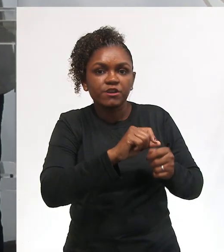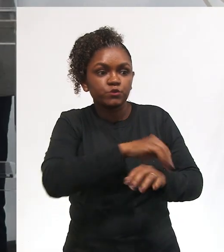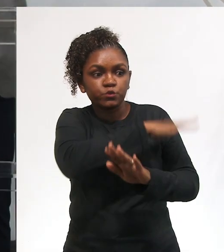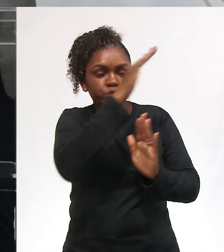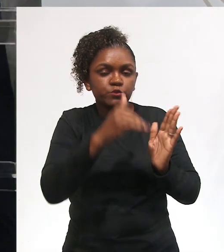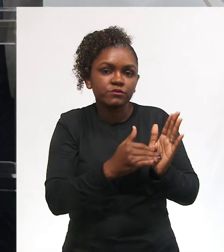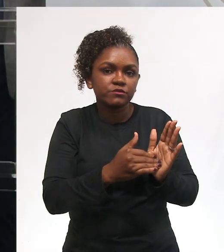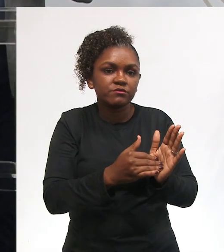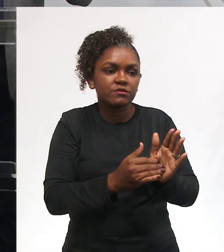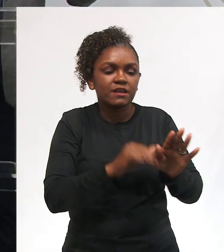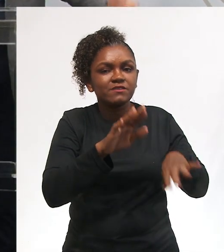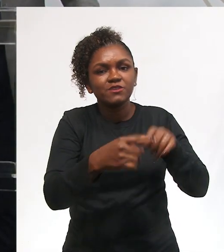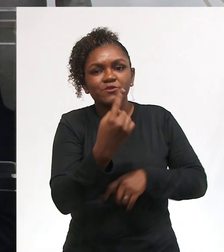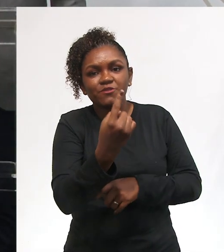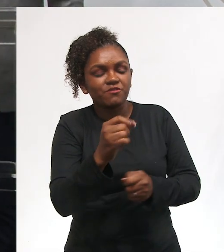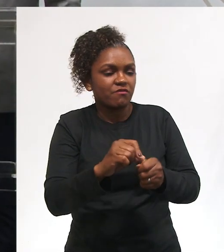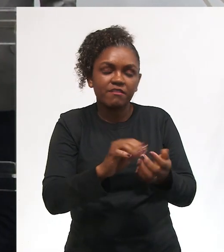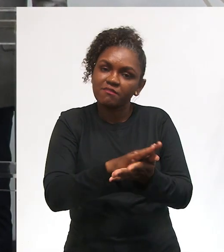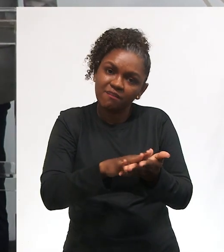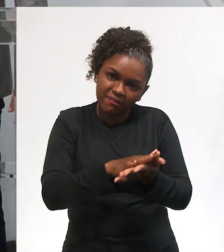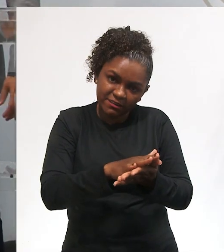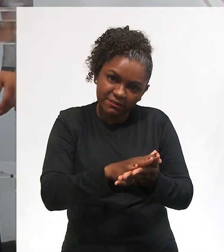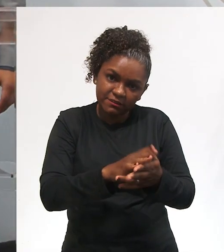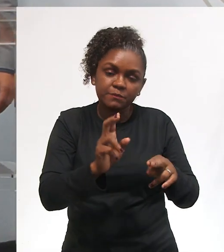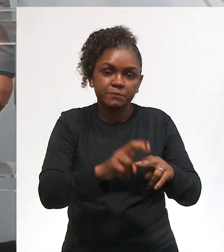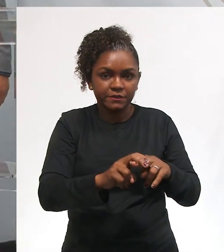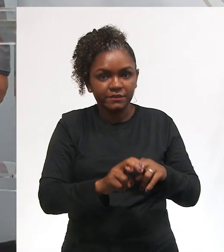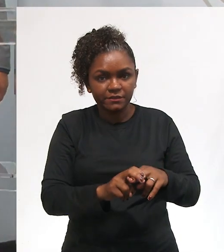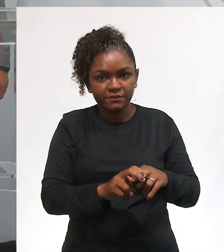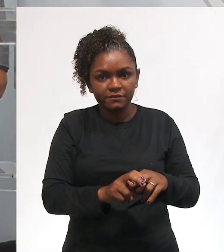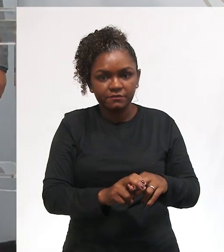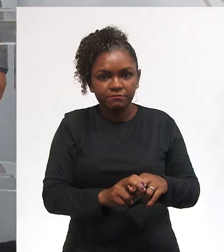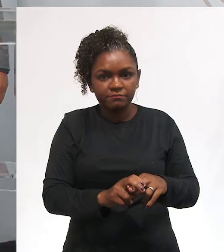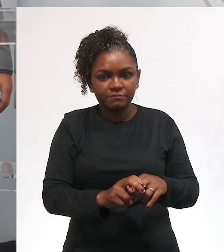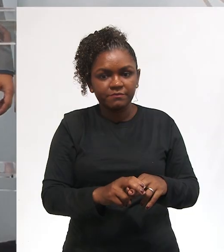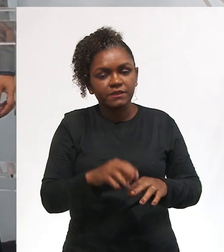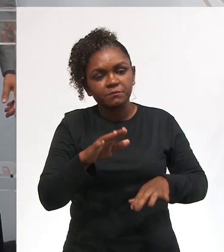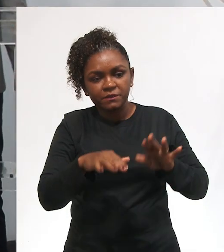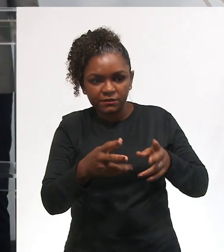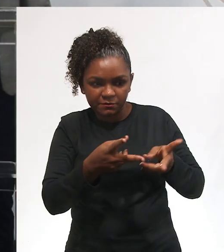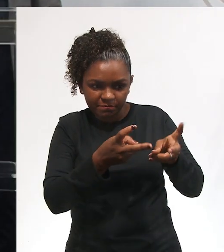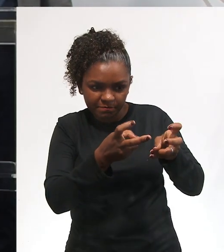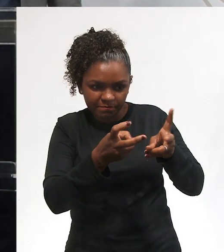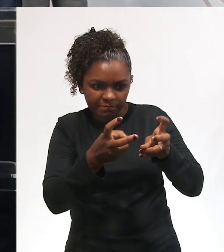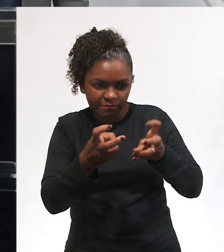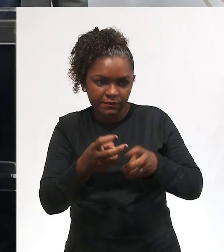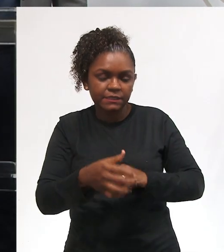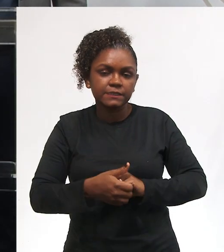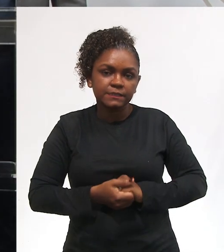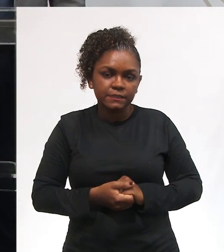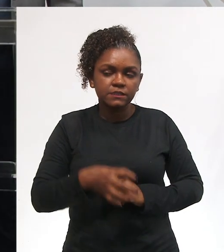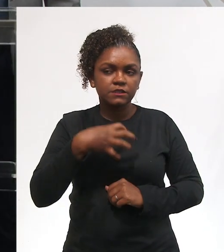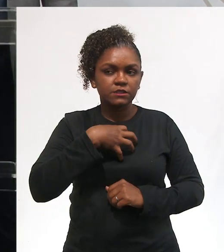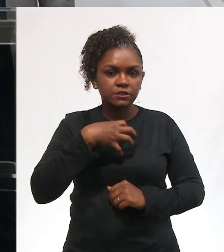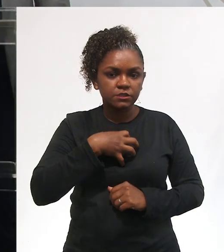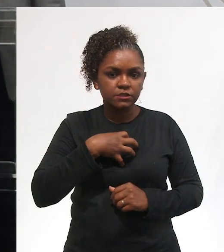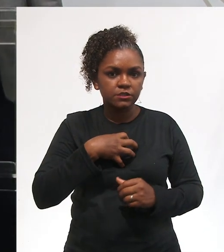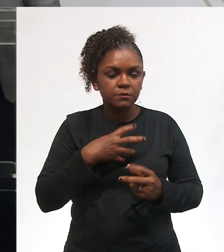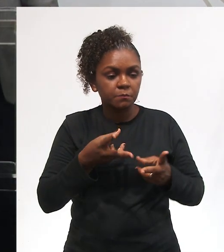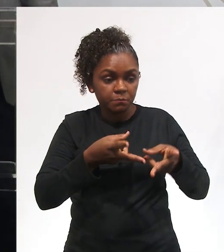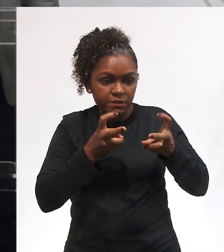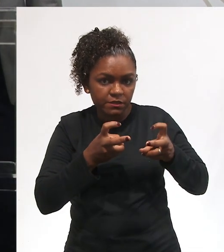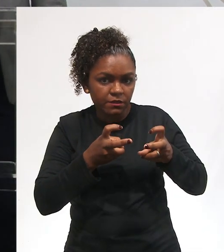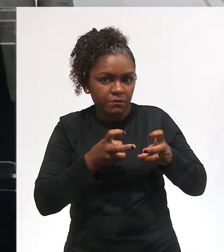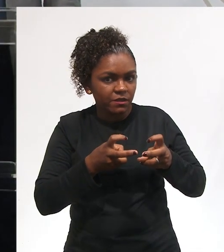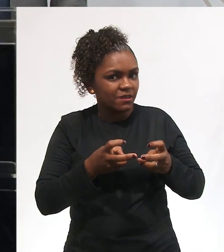nada. Então, será que eu vou fazer em grupo? Então, você já dá um diagnóstico geral. Você fala assim, poxa, essas primeiras semanas aqui eu notei que não